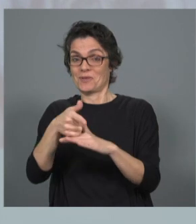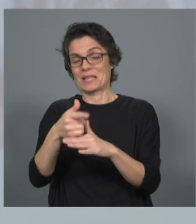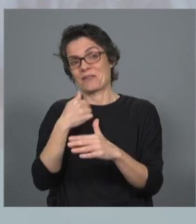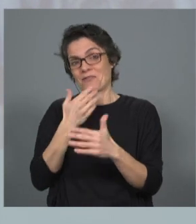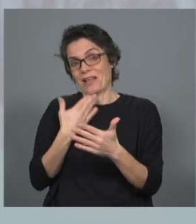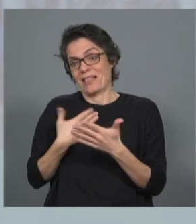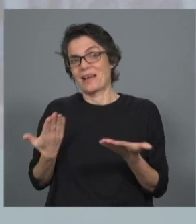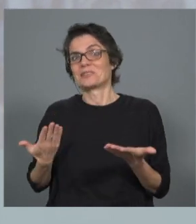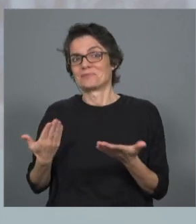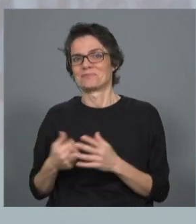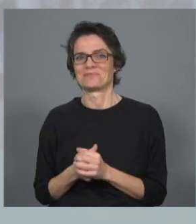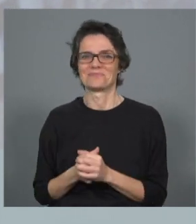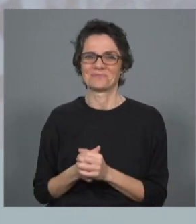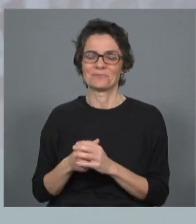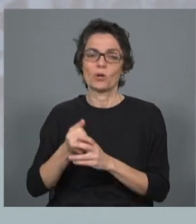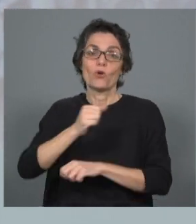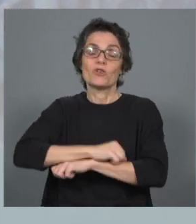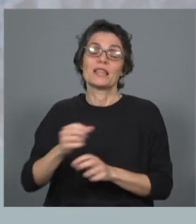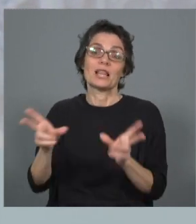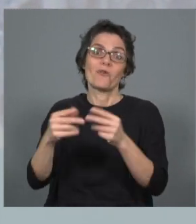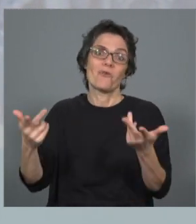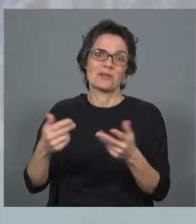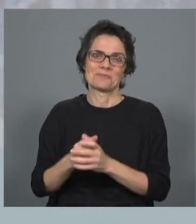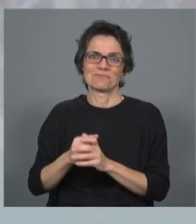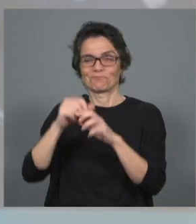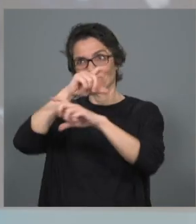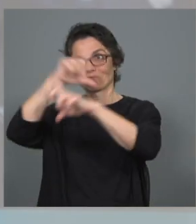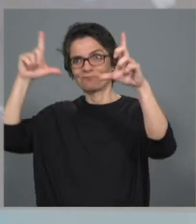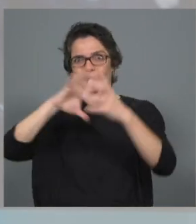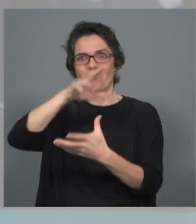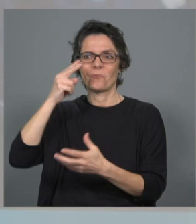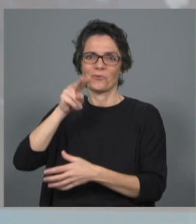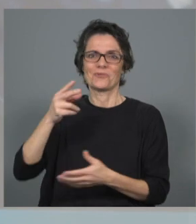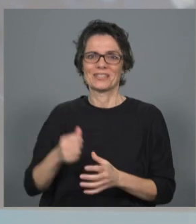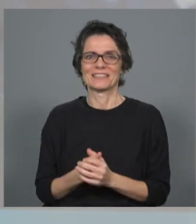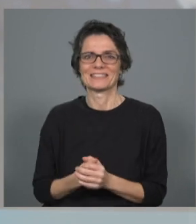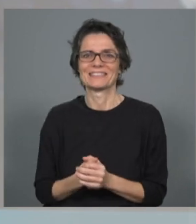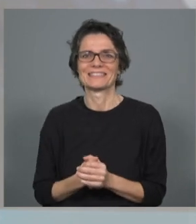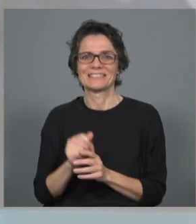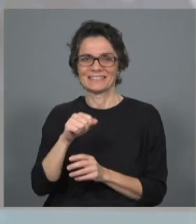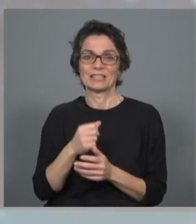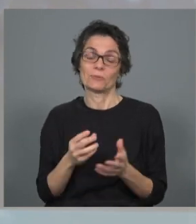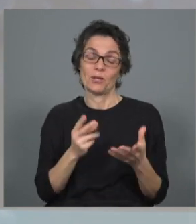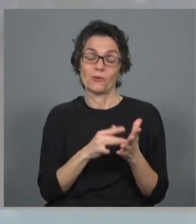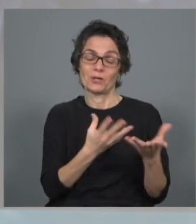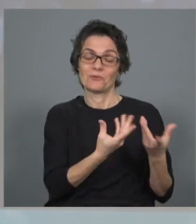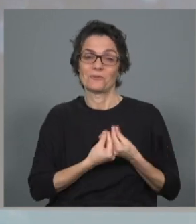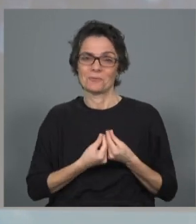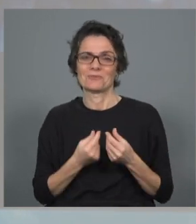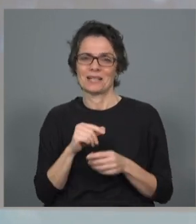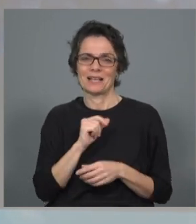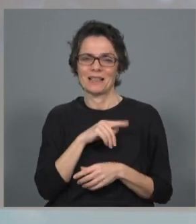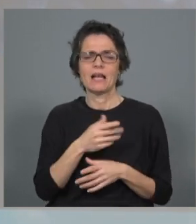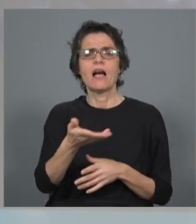já somos e ainda do que vamos querer ser. Sem dúvida, uma grande companhia para estes dias, não é, que se vive. E que